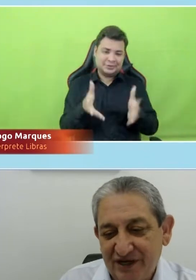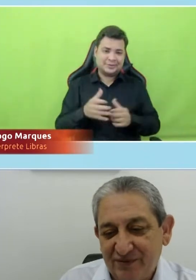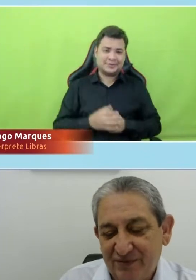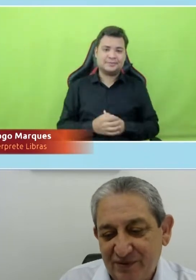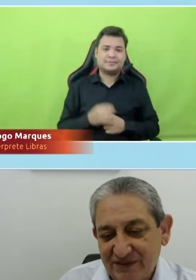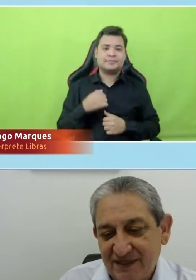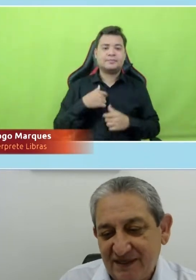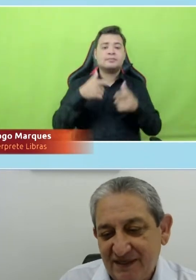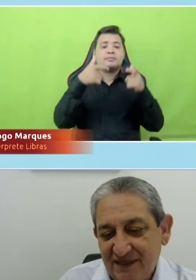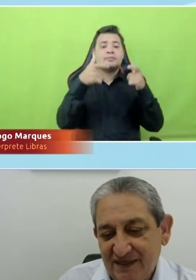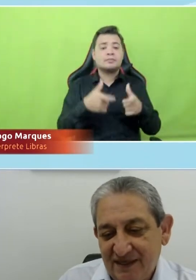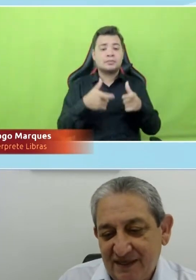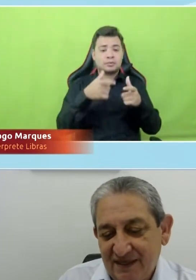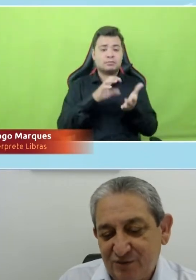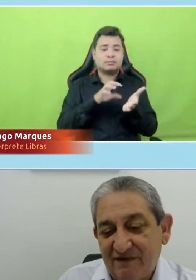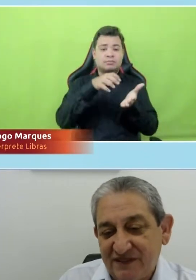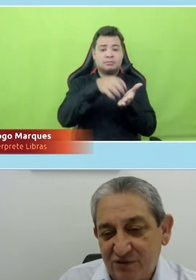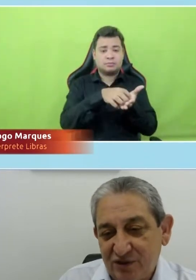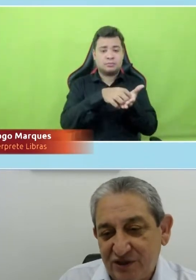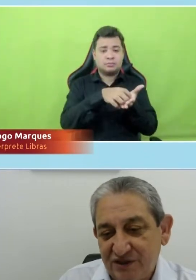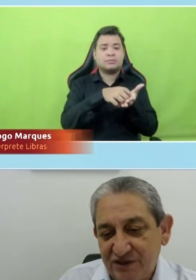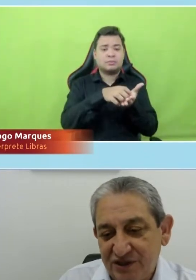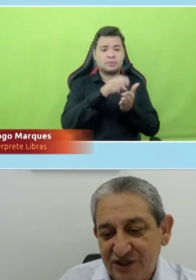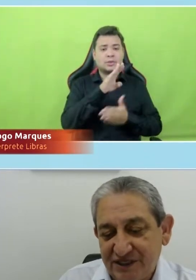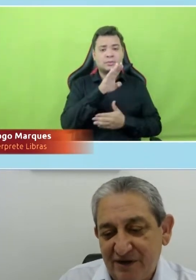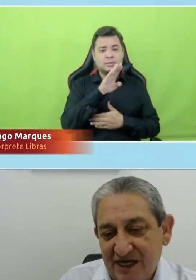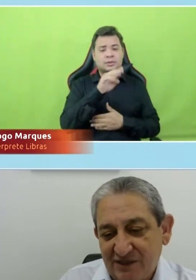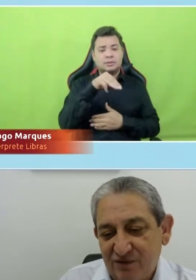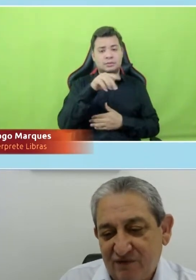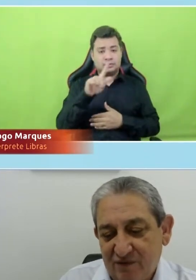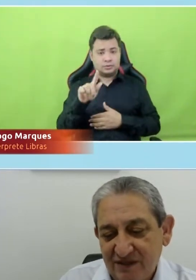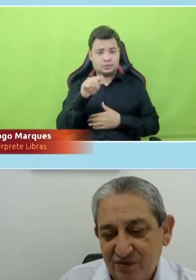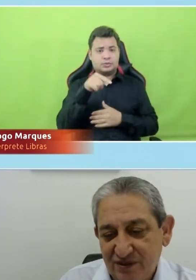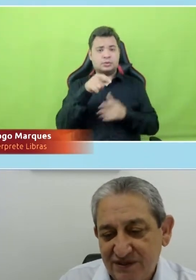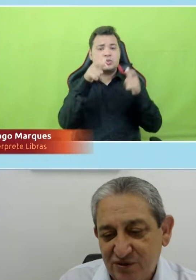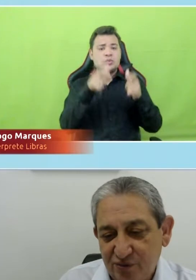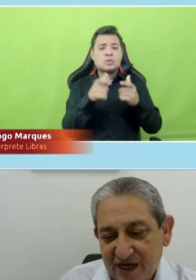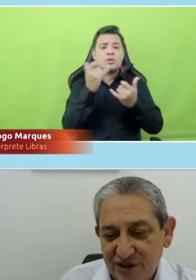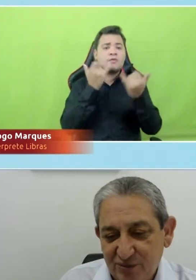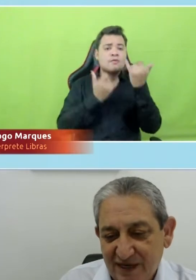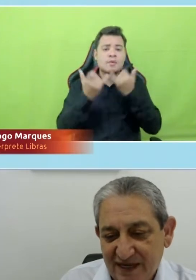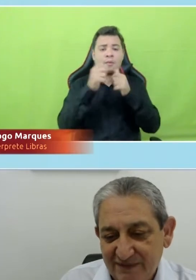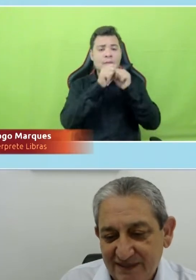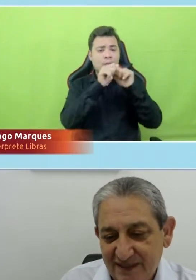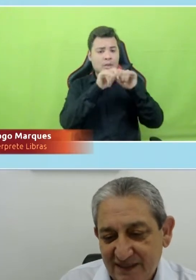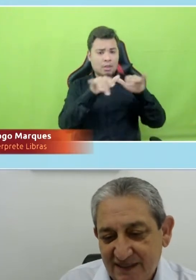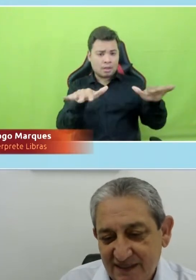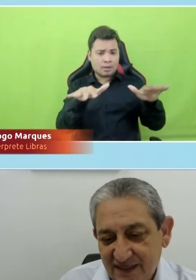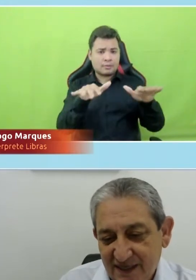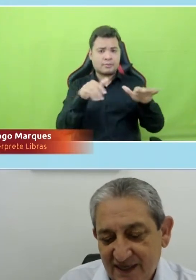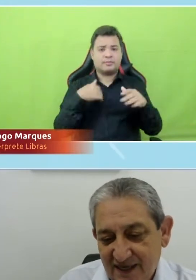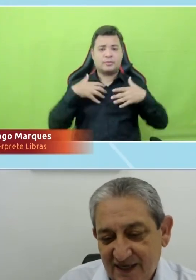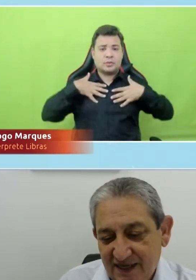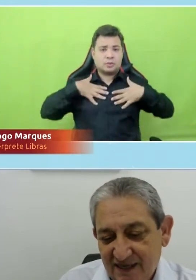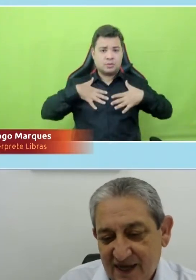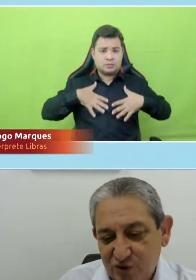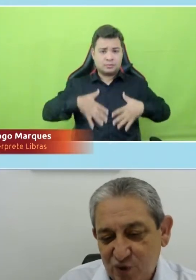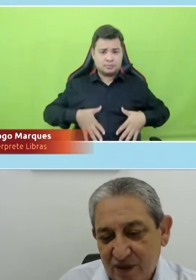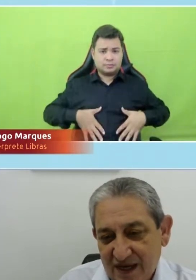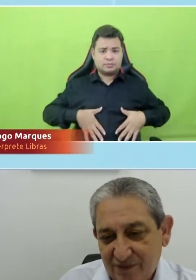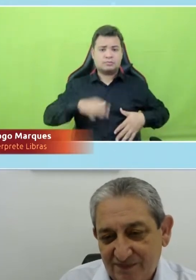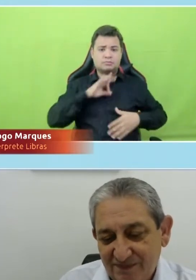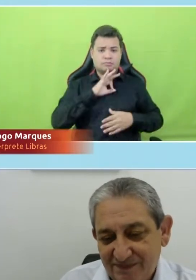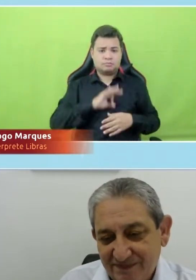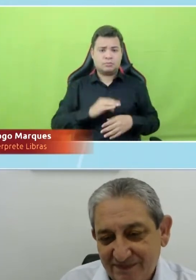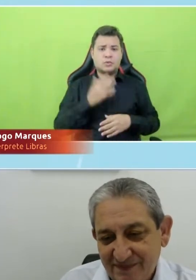IBGE, nossa supervisão de disseminação de informações. Estou trajando uma camisa azul